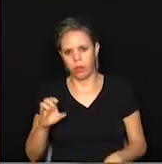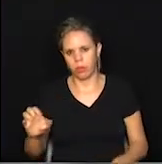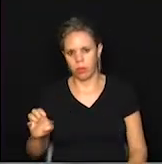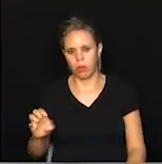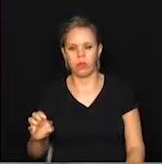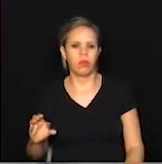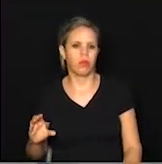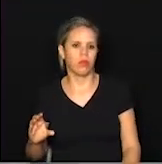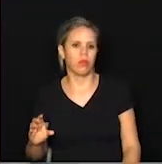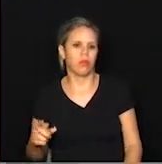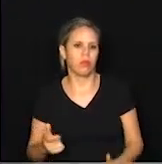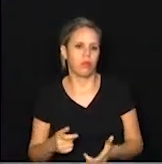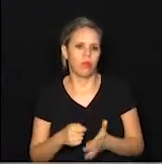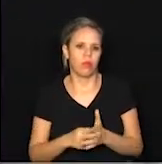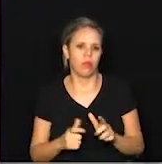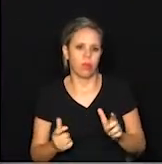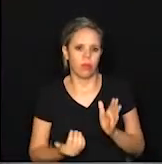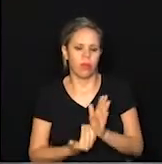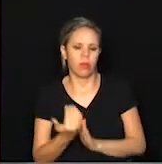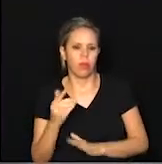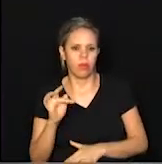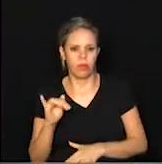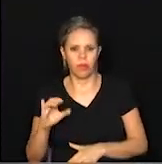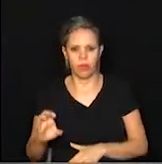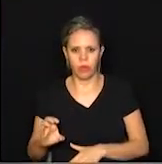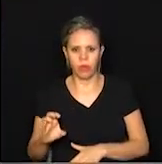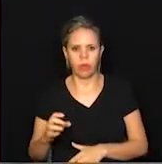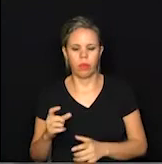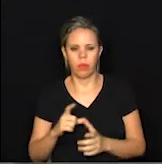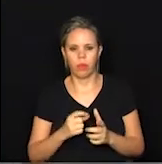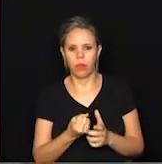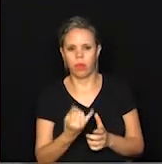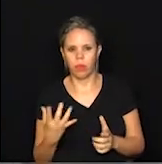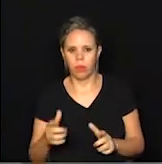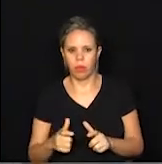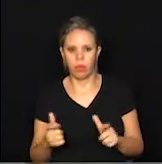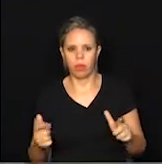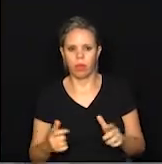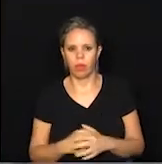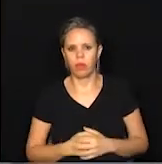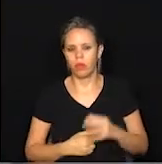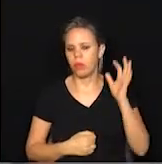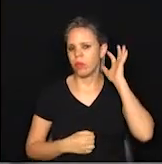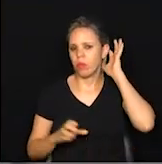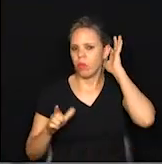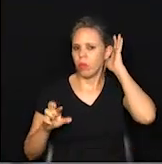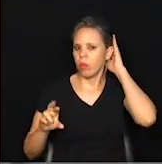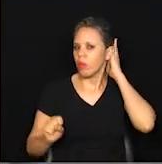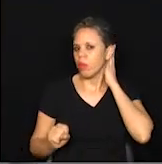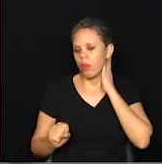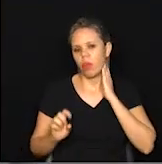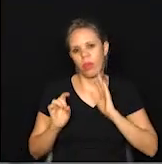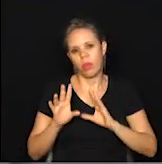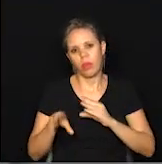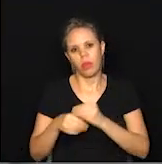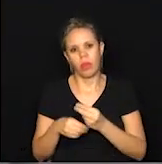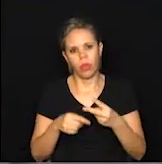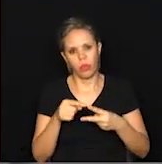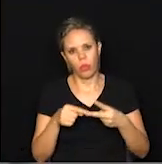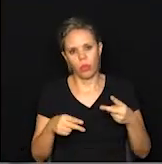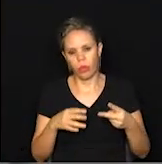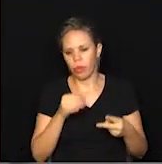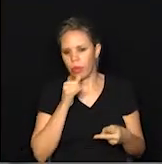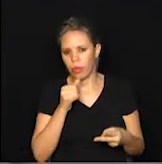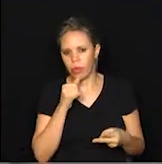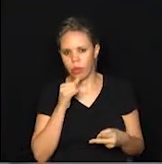maior é de que aumente do FIEC, que ele tem uma proporção um pouco maior. O Carlos Eduardo, eu vou só pontuar 2 aqui, o Carlos